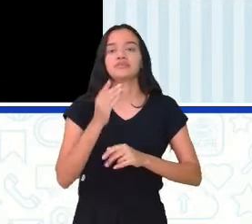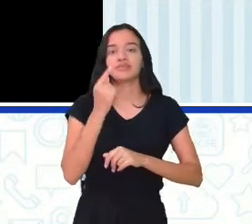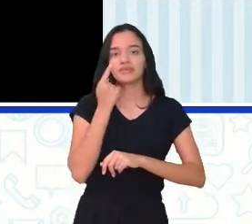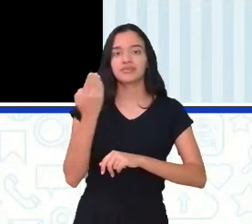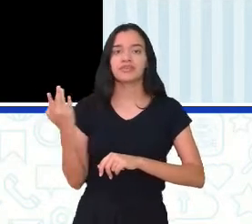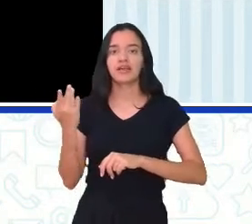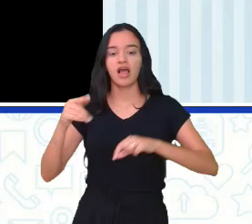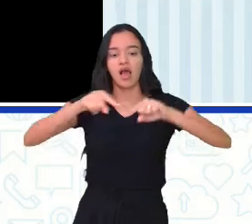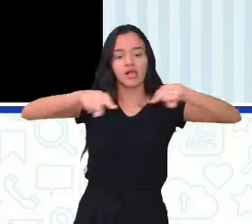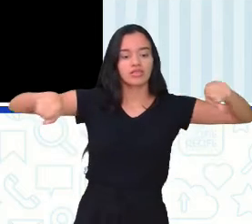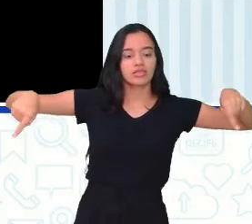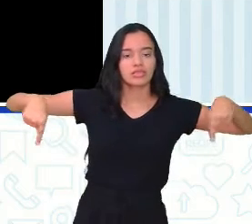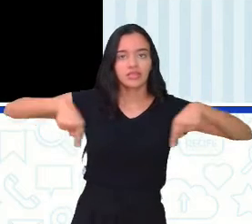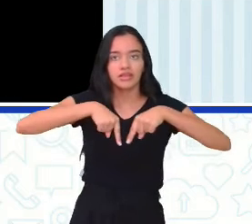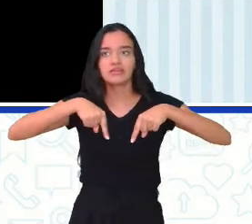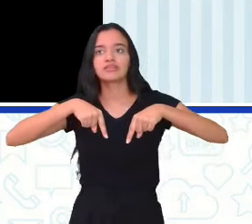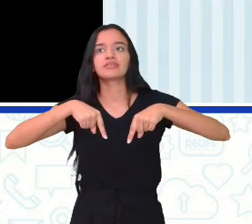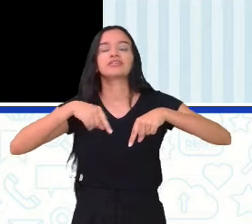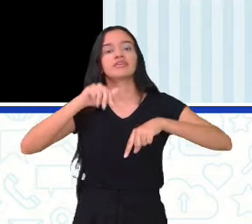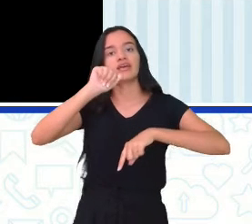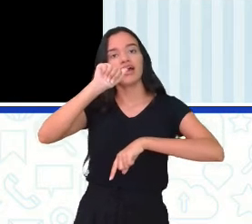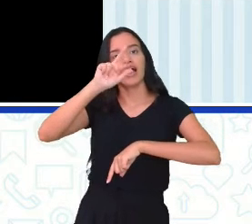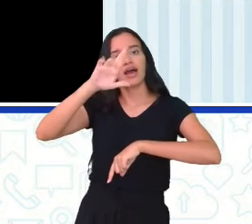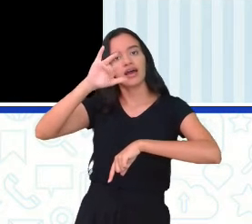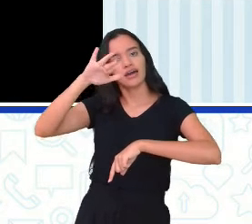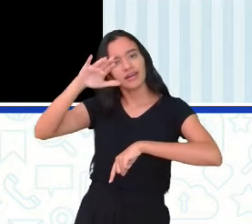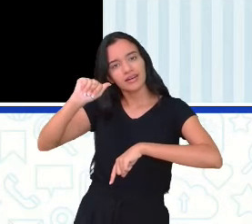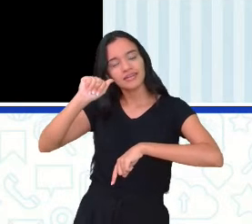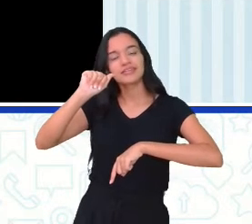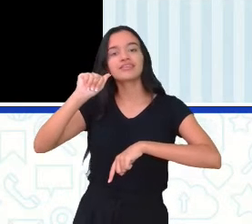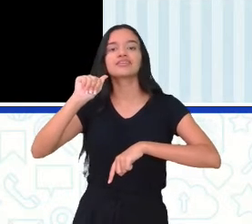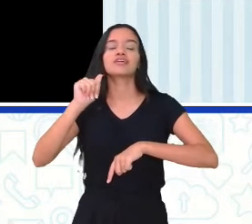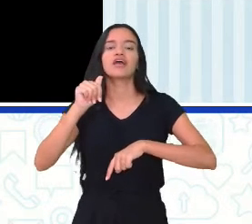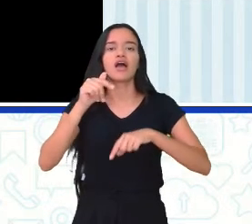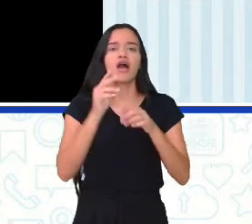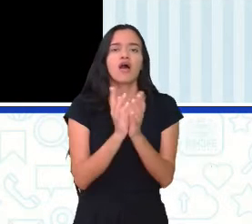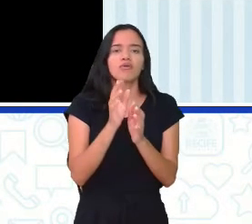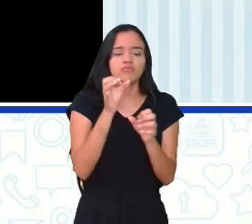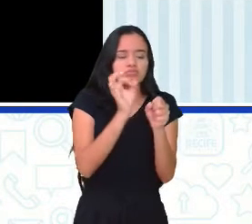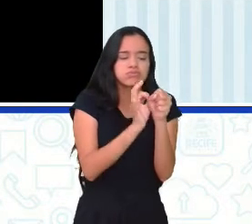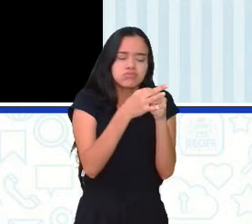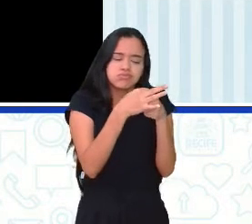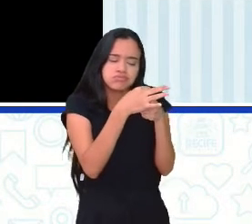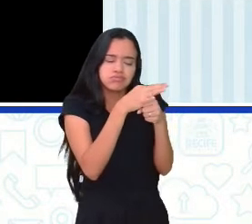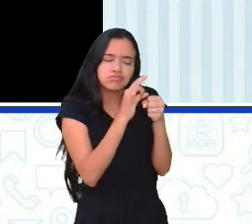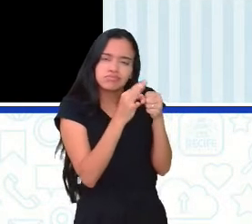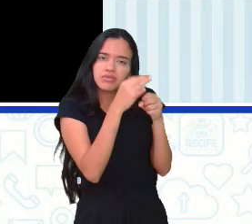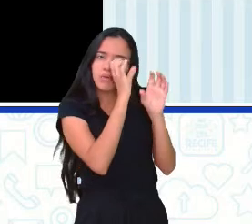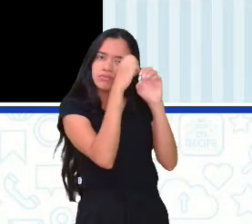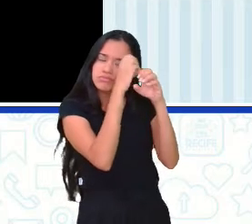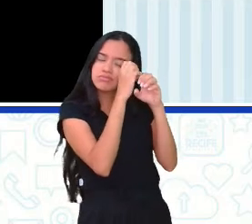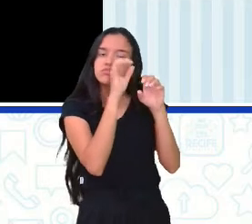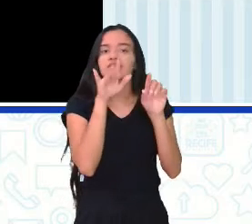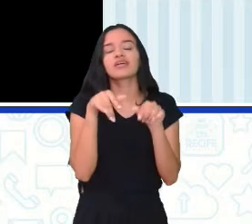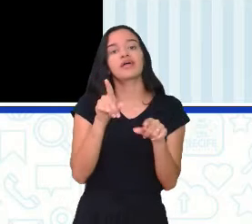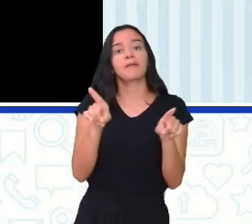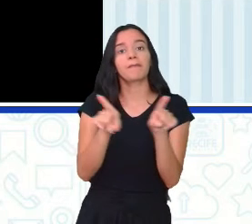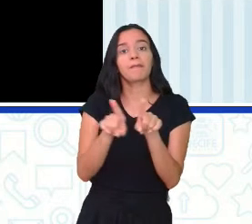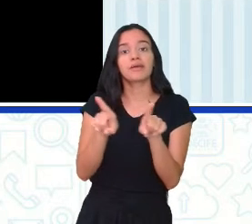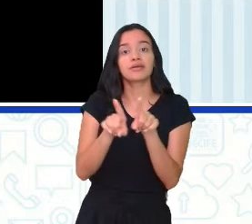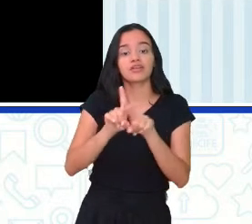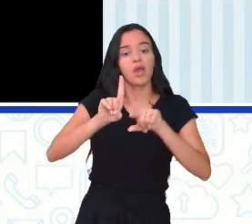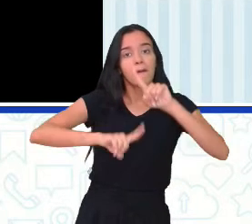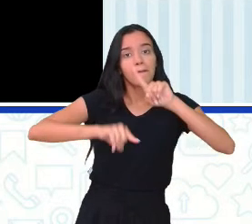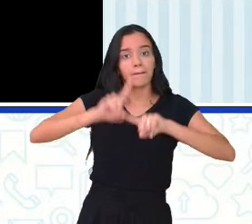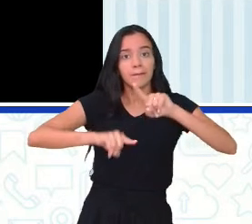o tanque de aeração. Através de adição de ar, micro-organismos aeróbios são estimulados a se alimentar de matéria